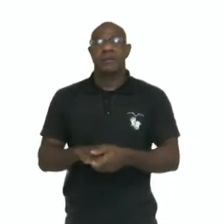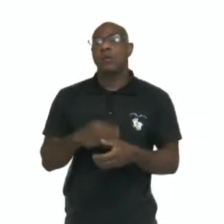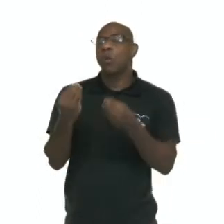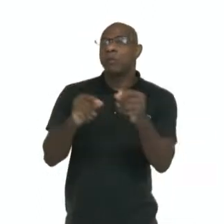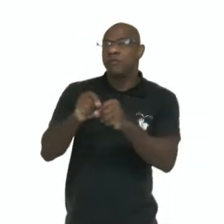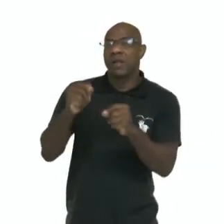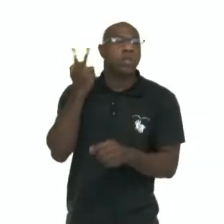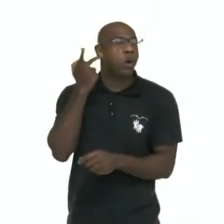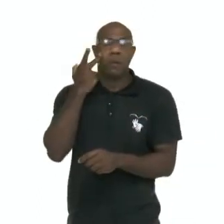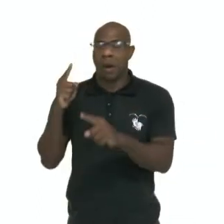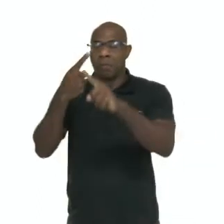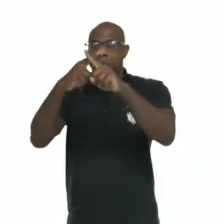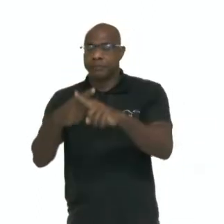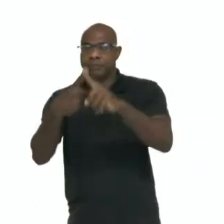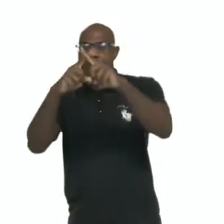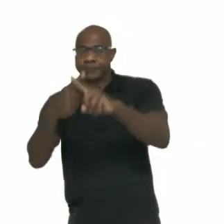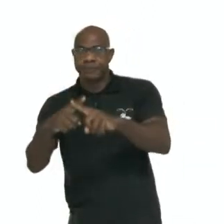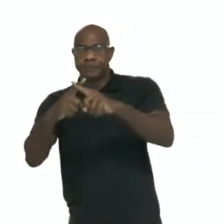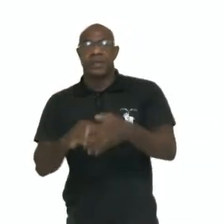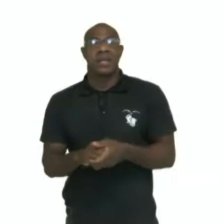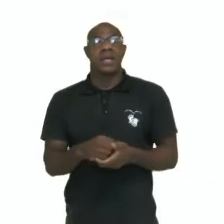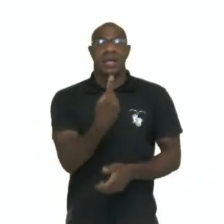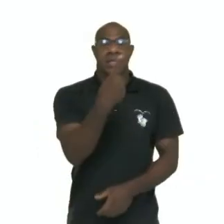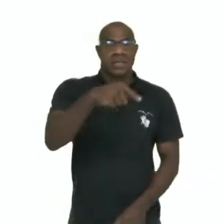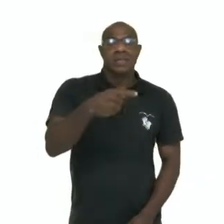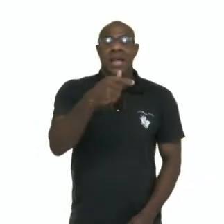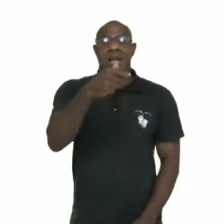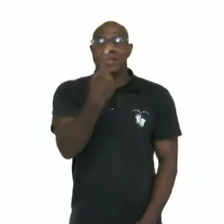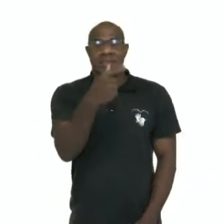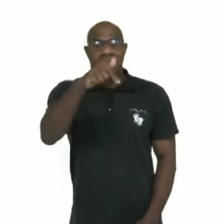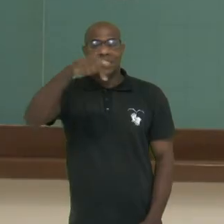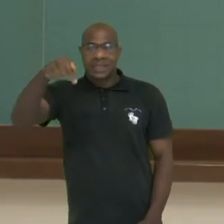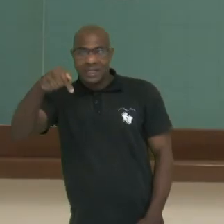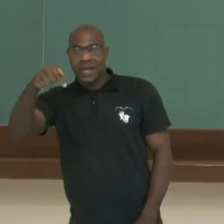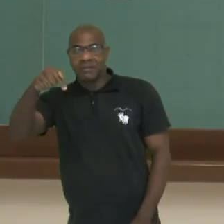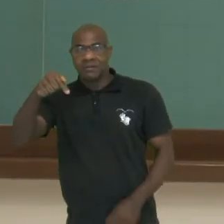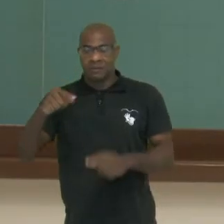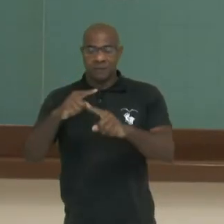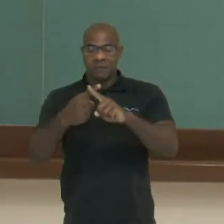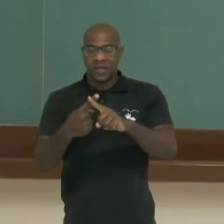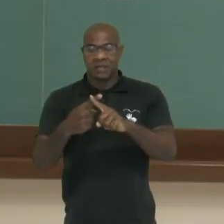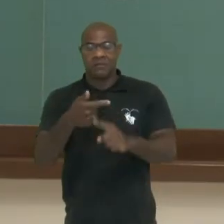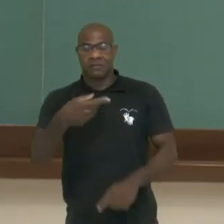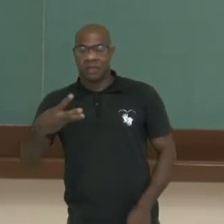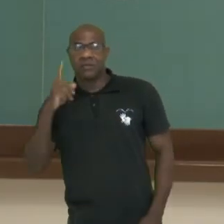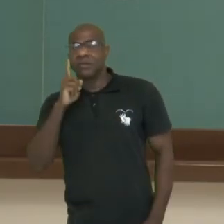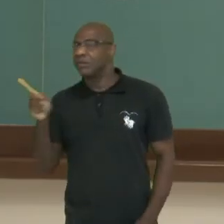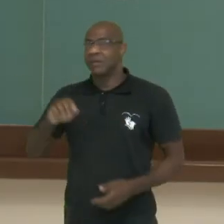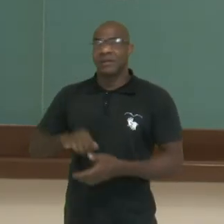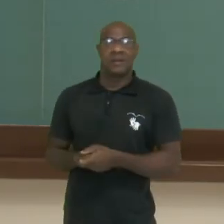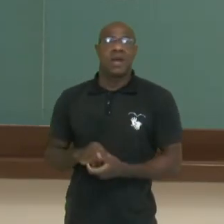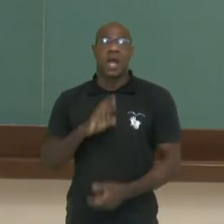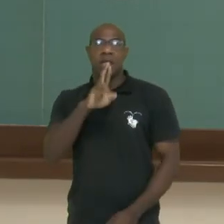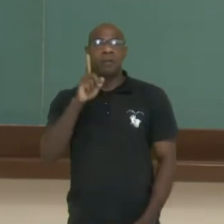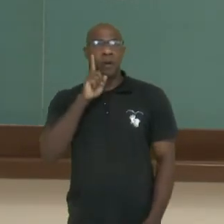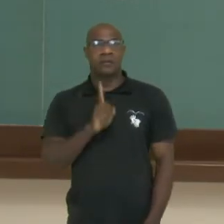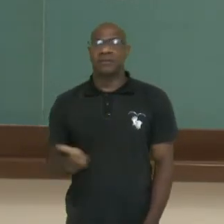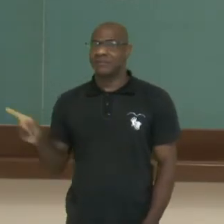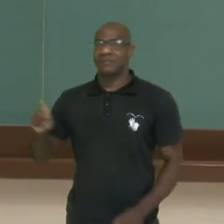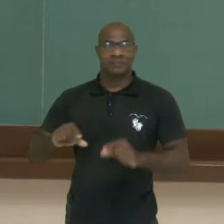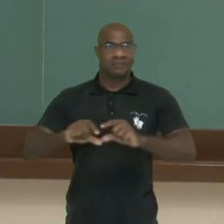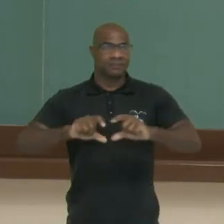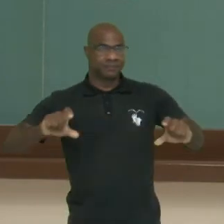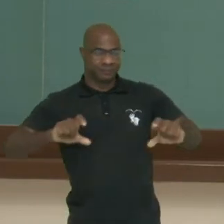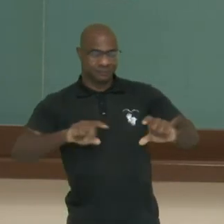multiplicação normalzinho. Multiplica lá 177 por 23. Você vai encontrar o resultado 4.071. Claro, sem colocar